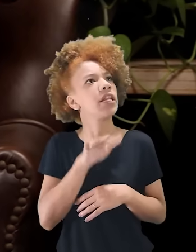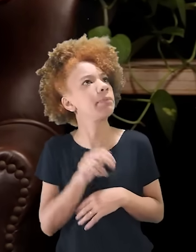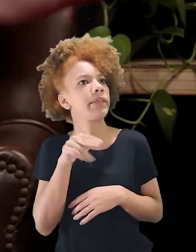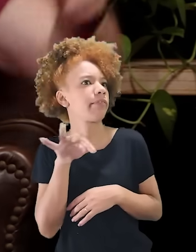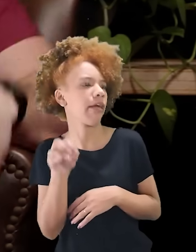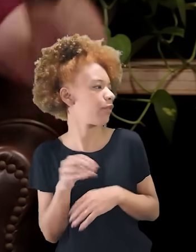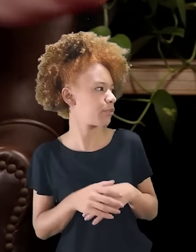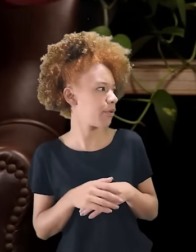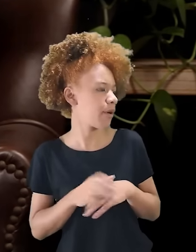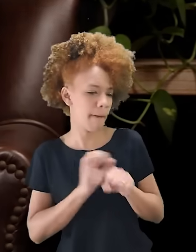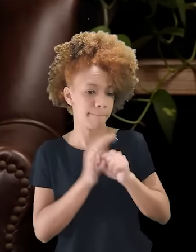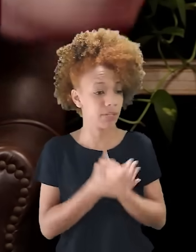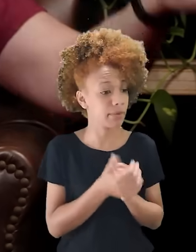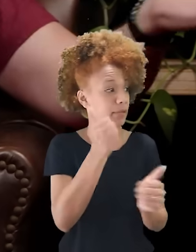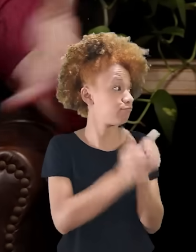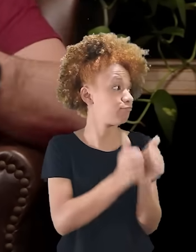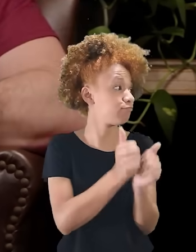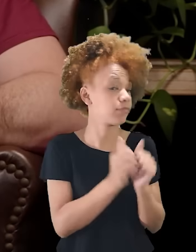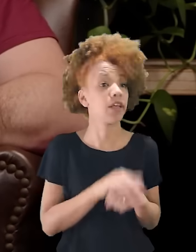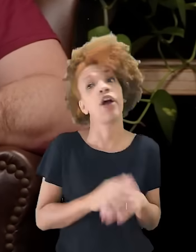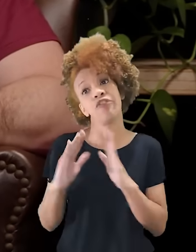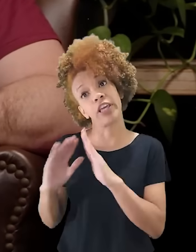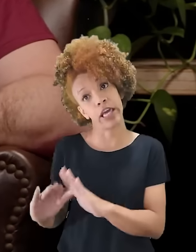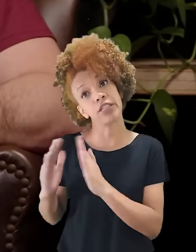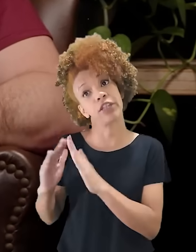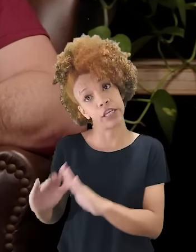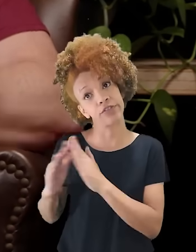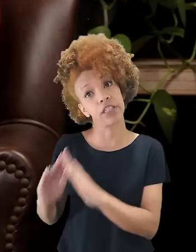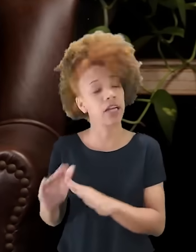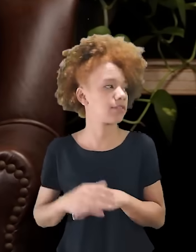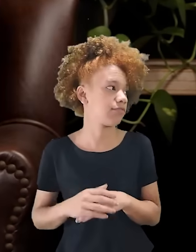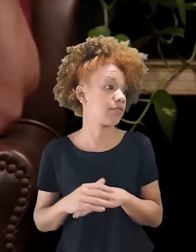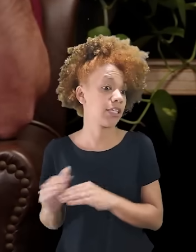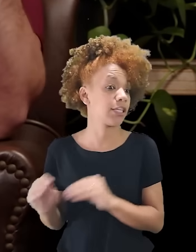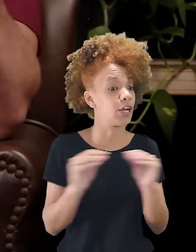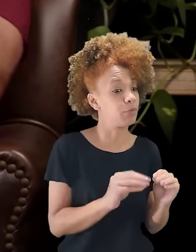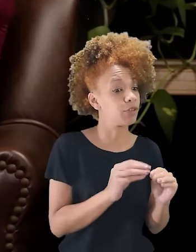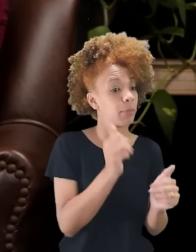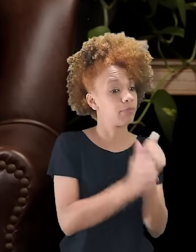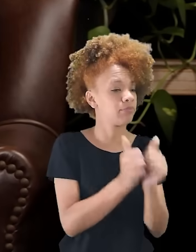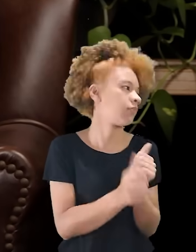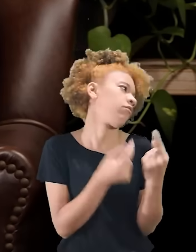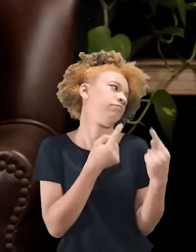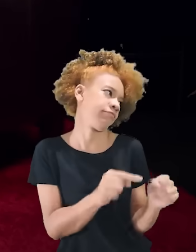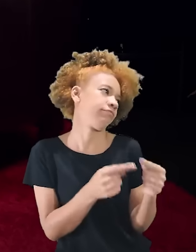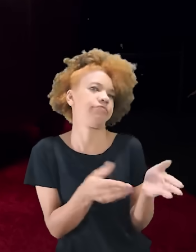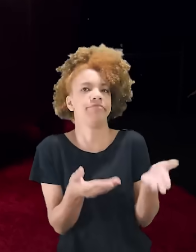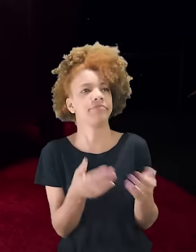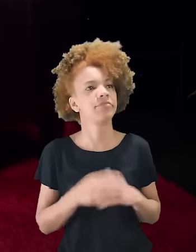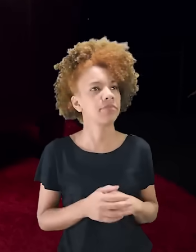pra pra pandemia jogar futebol o cara tá fica em casa fica em casa fica em casa se ele vai jogar futebol vão encher o saco